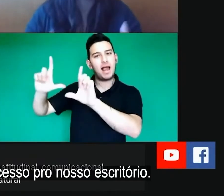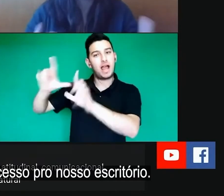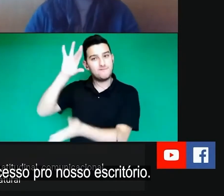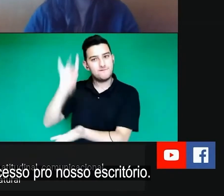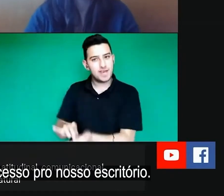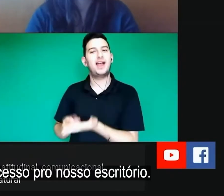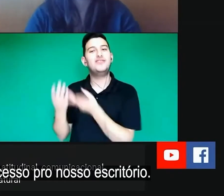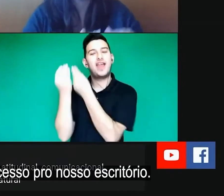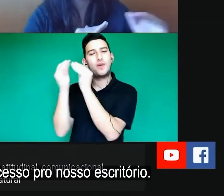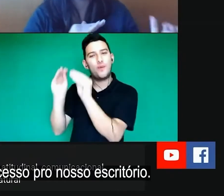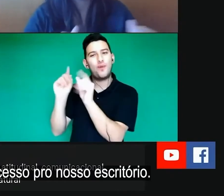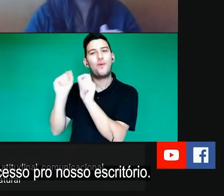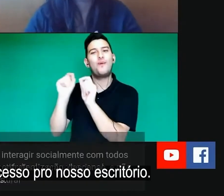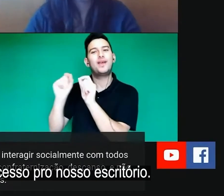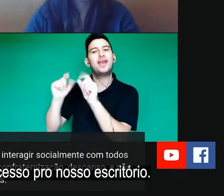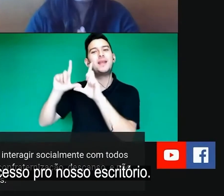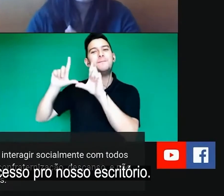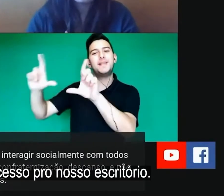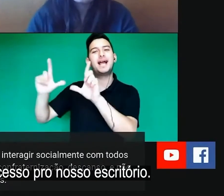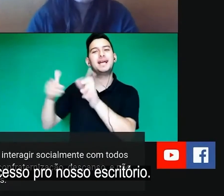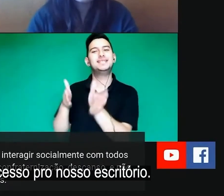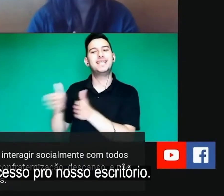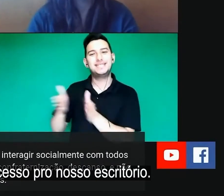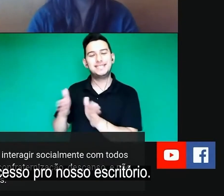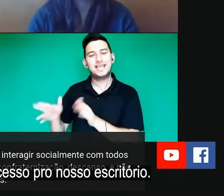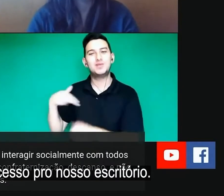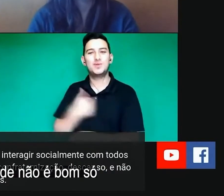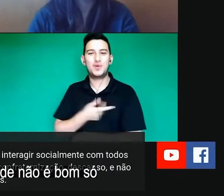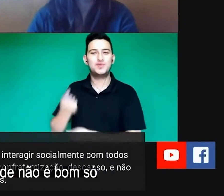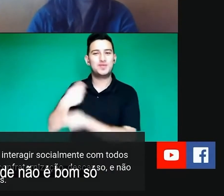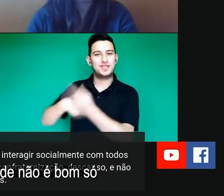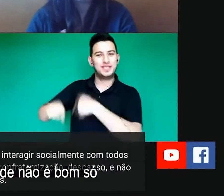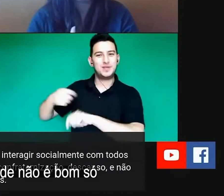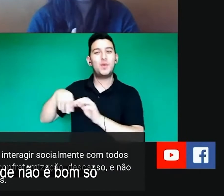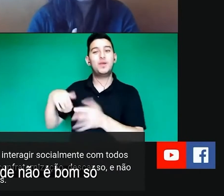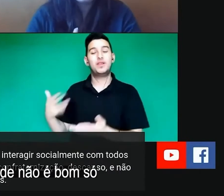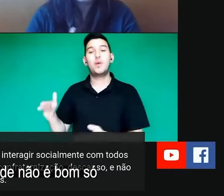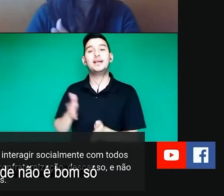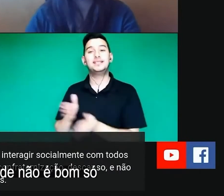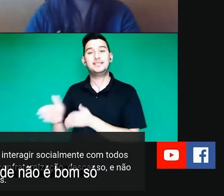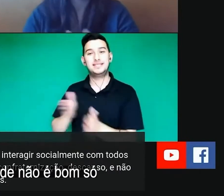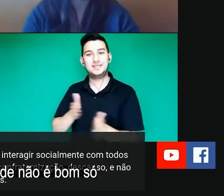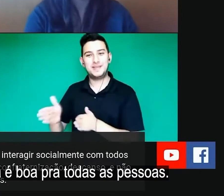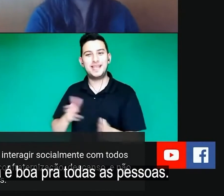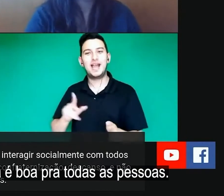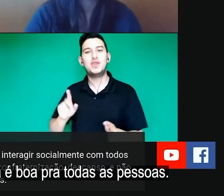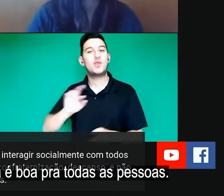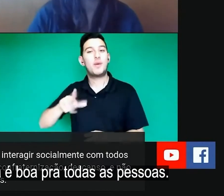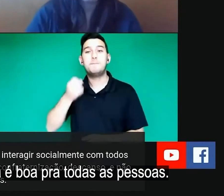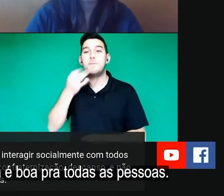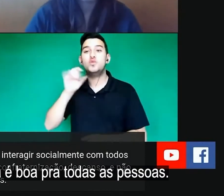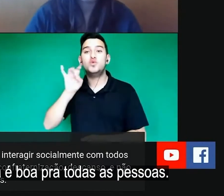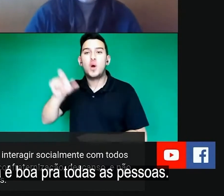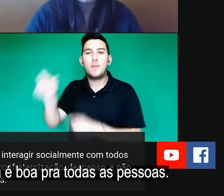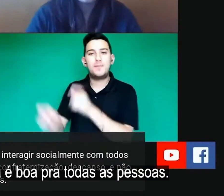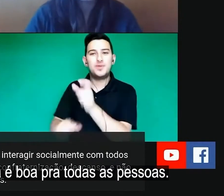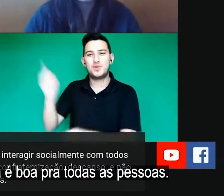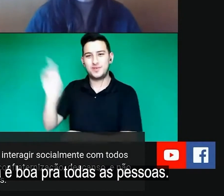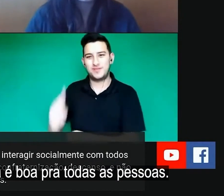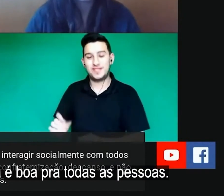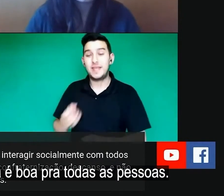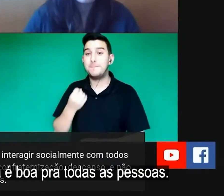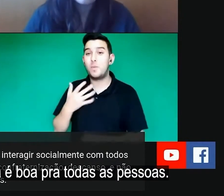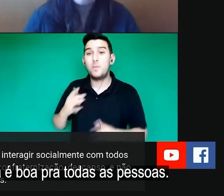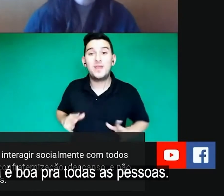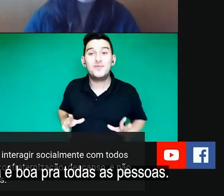né, e colocou essas placas de acesso para o nosso escritório. Então, a acessibilidade, ela não é bom só para as pessoas com deficiência, né, ela é boa